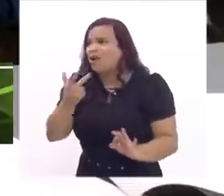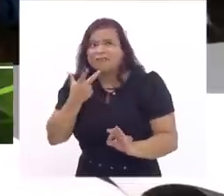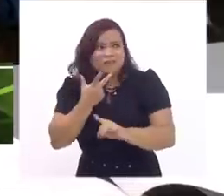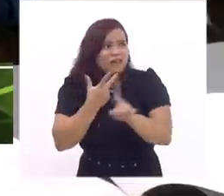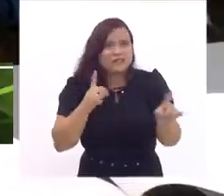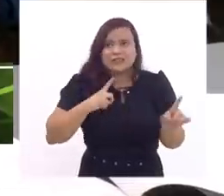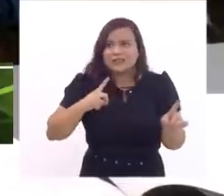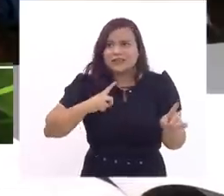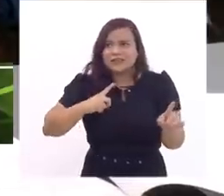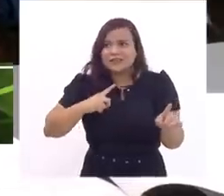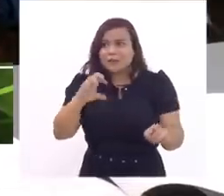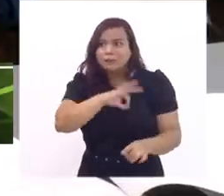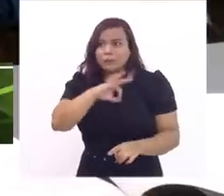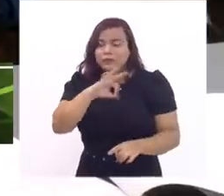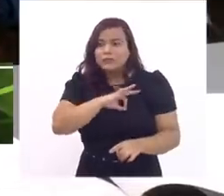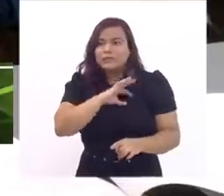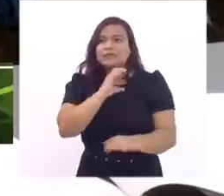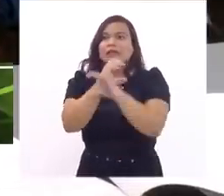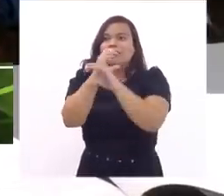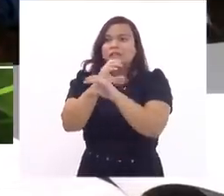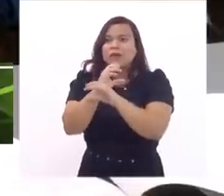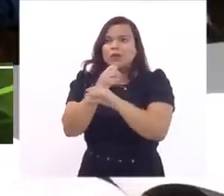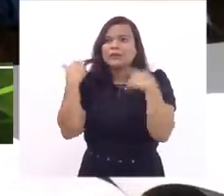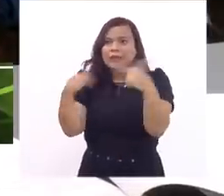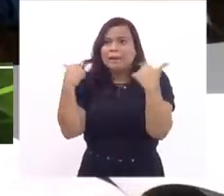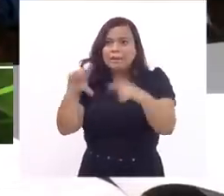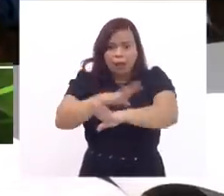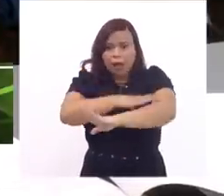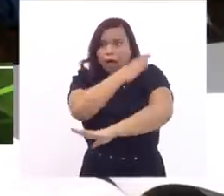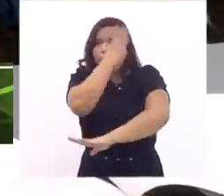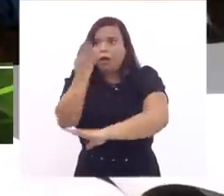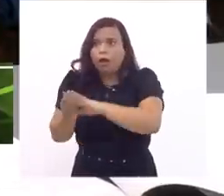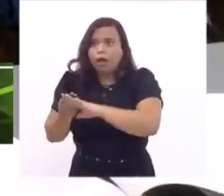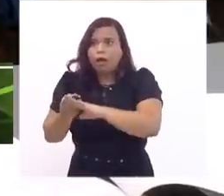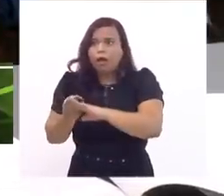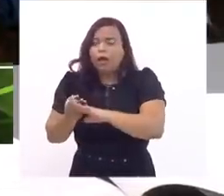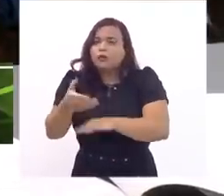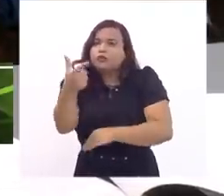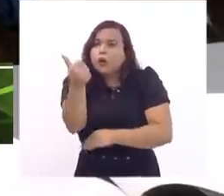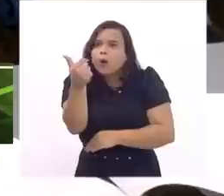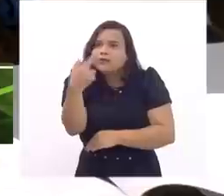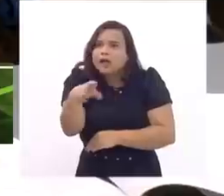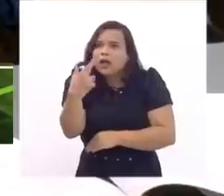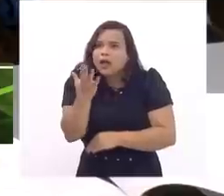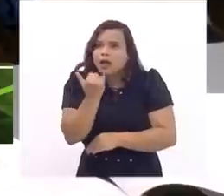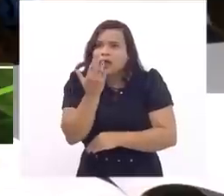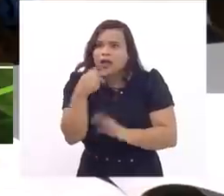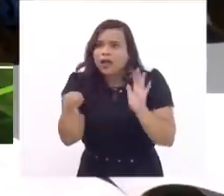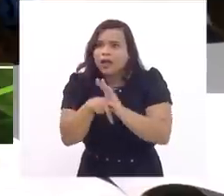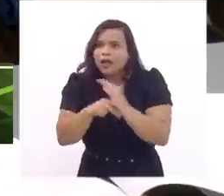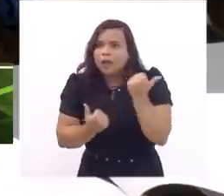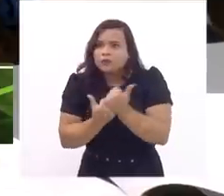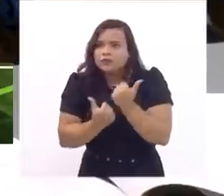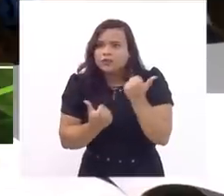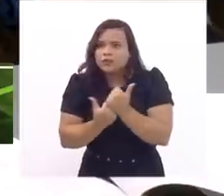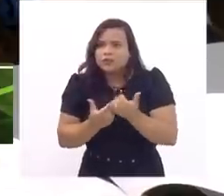policial civil passar um dia de plantão e receber R$12 de auxílio